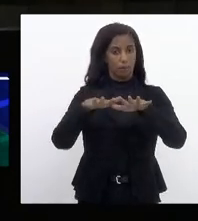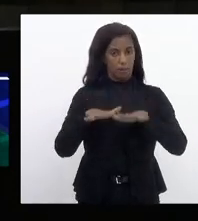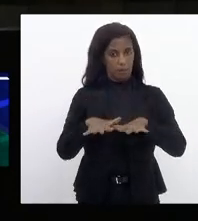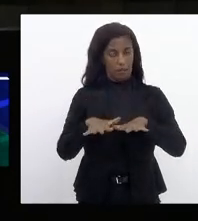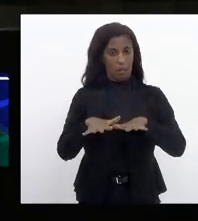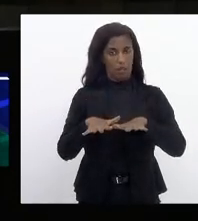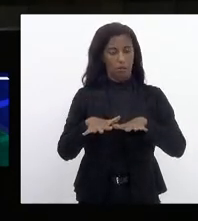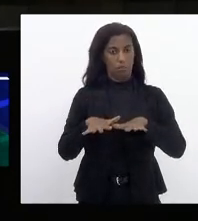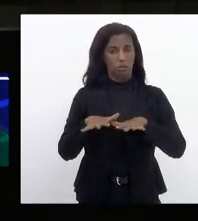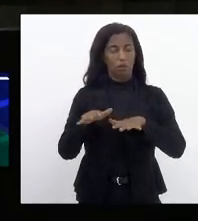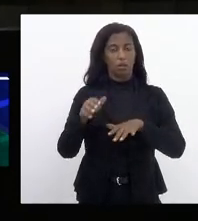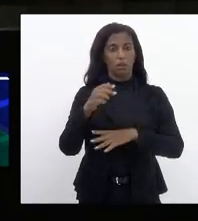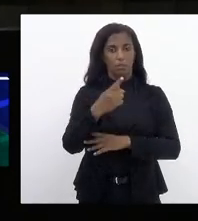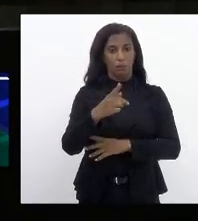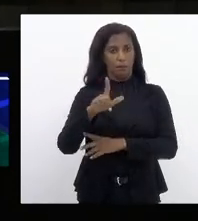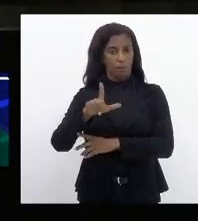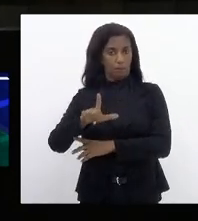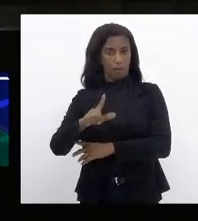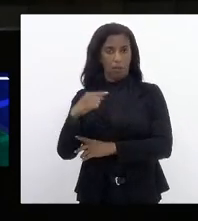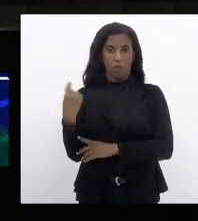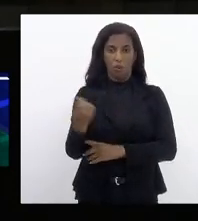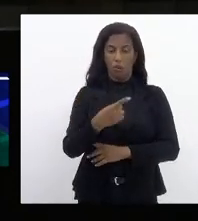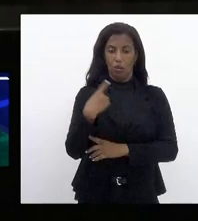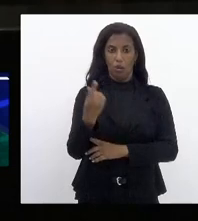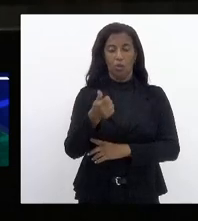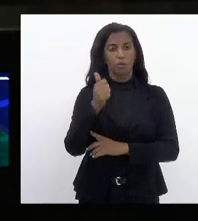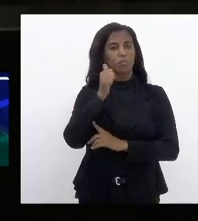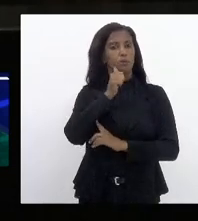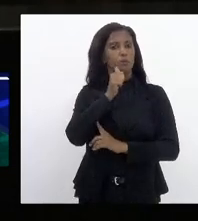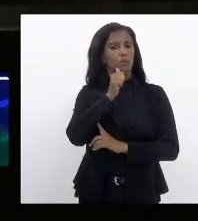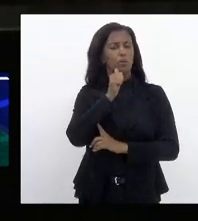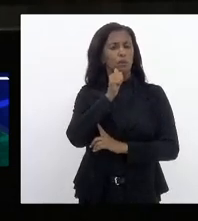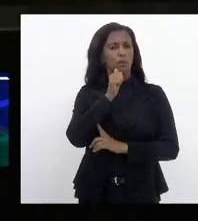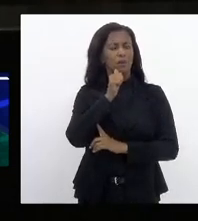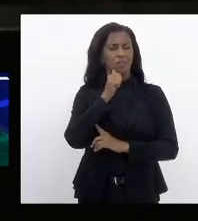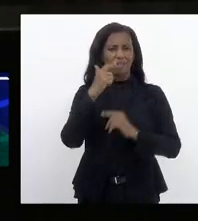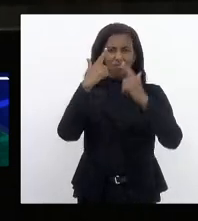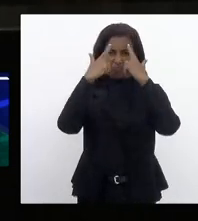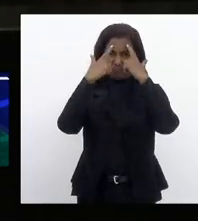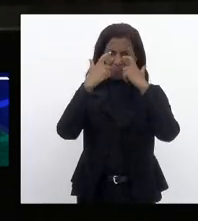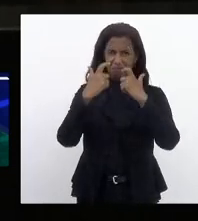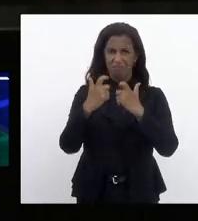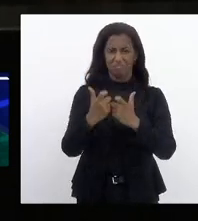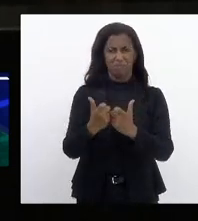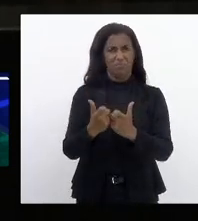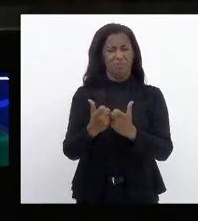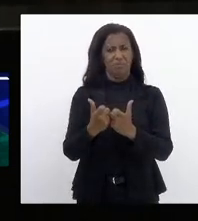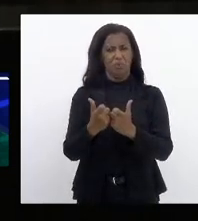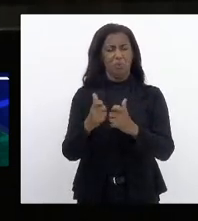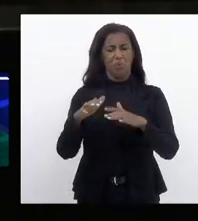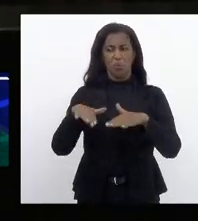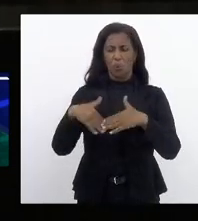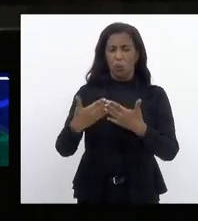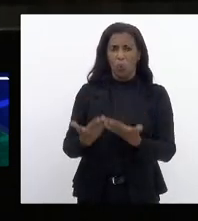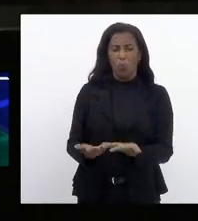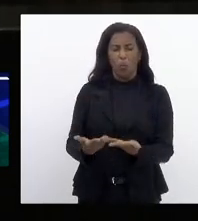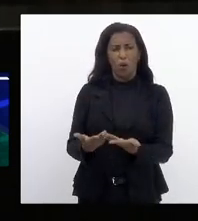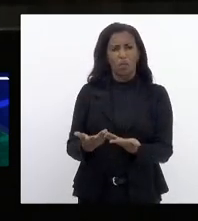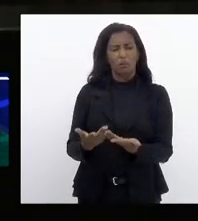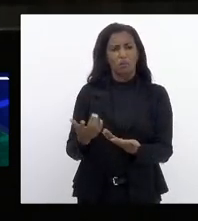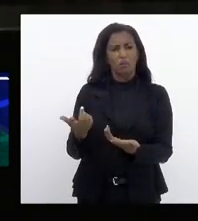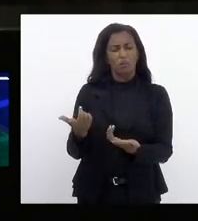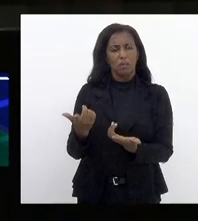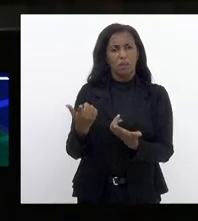projeto. Né? Nós, mulheres, nós não somos só violentadas como quando somos